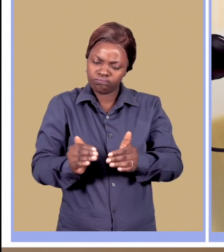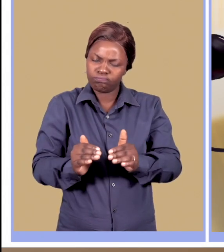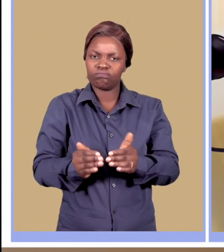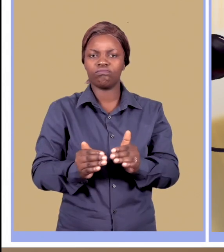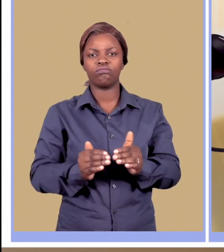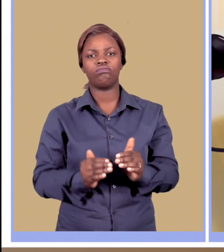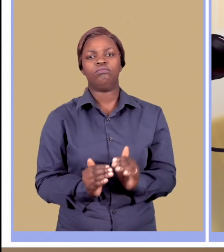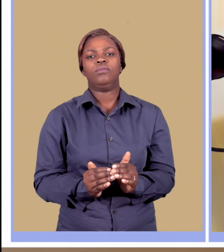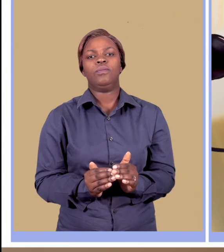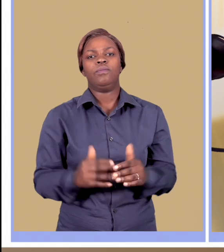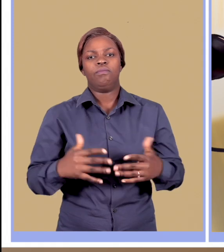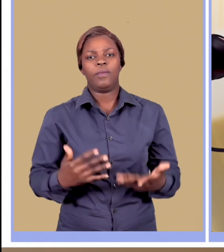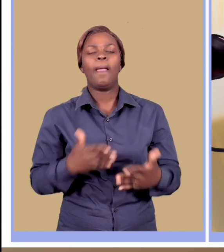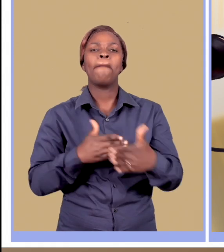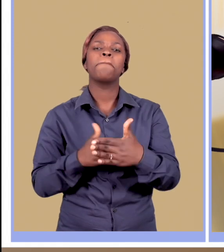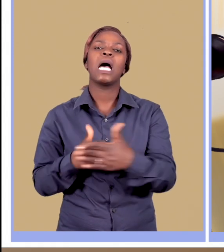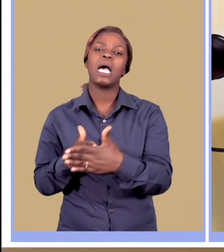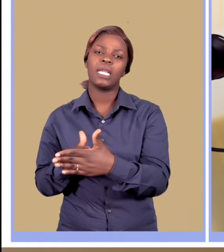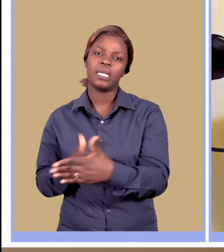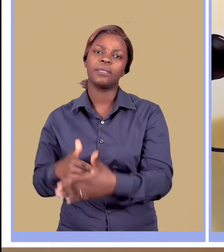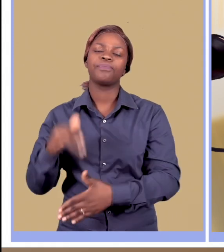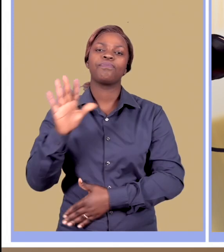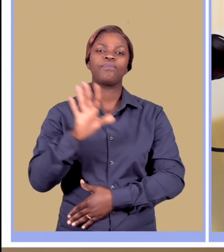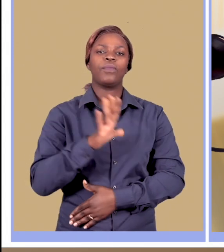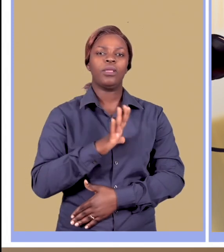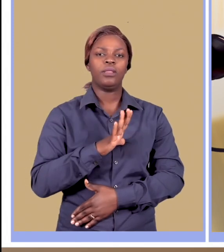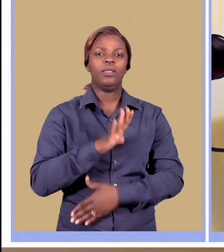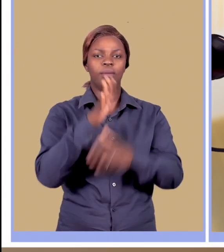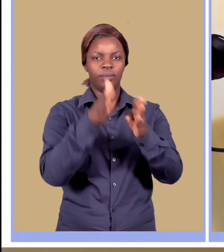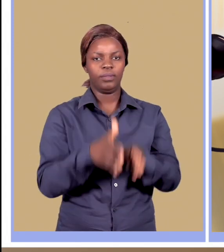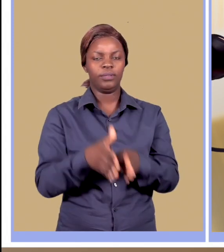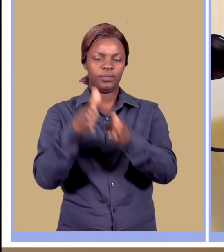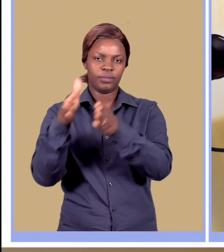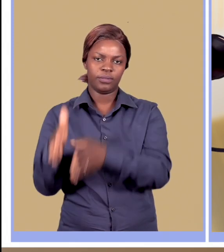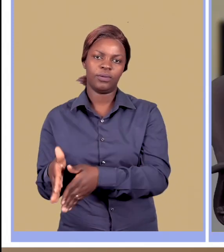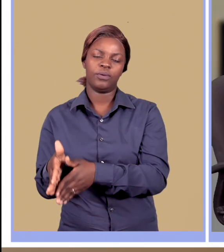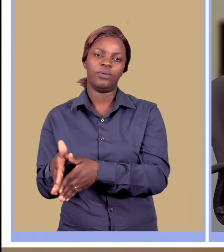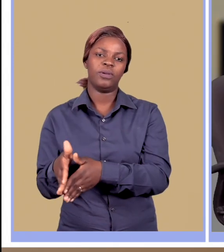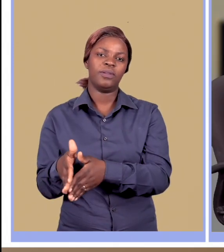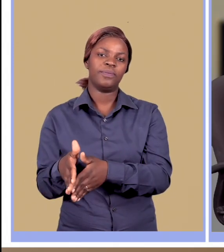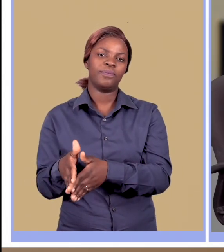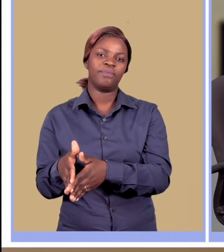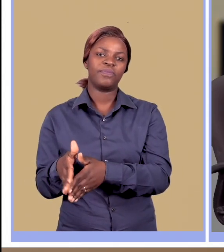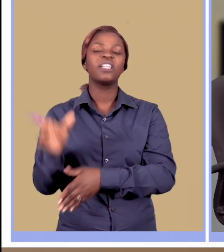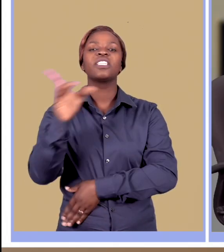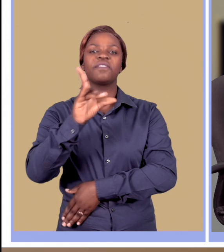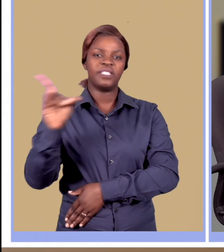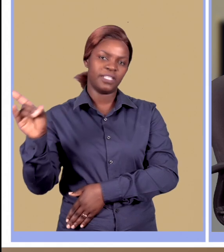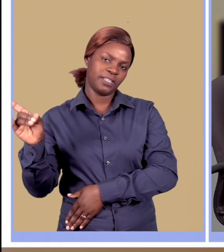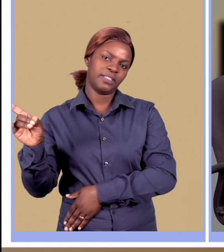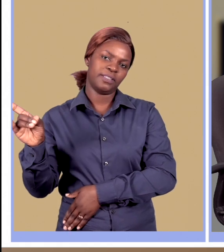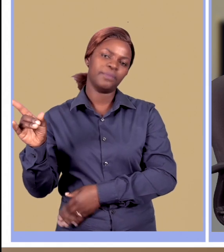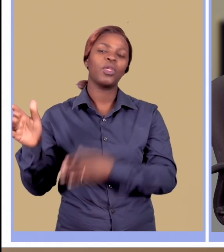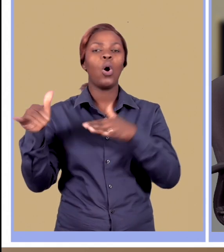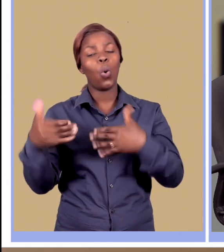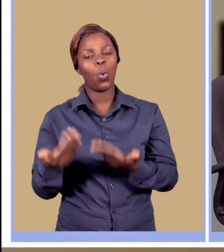um pouco as grandes dificuldades que uma pessoa que não tem cadeira de roda